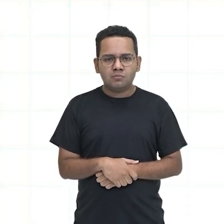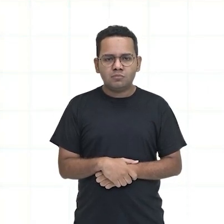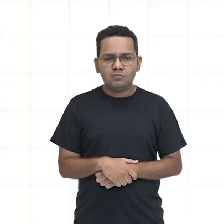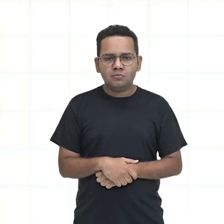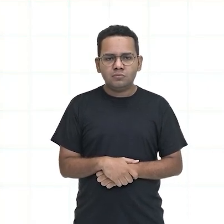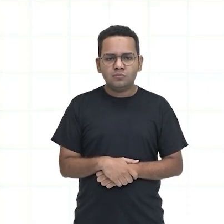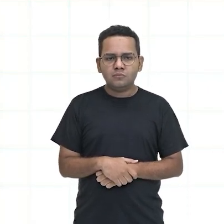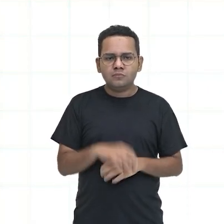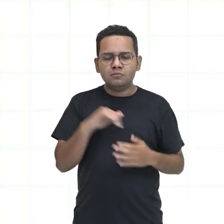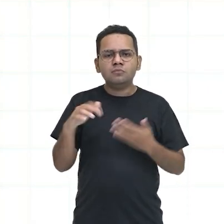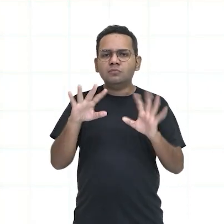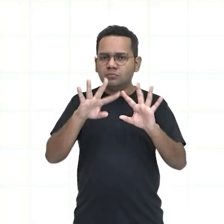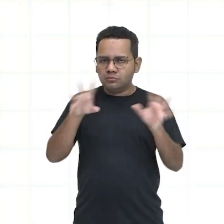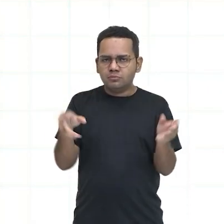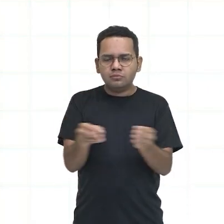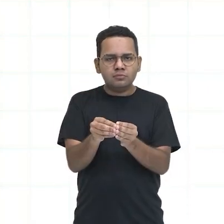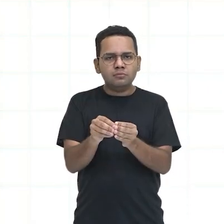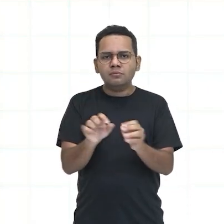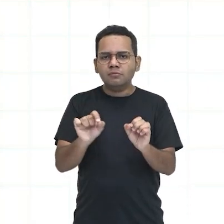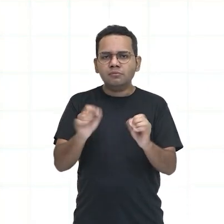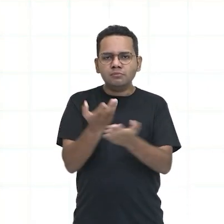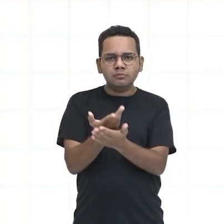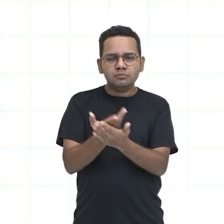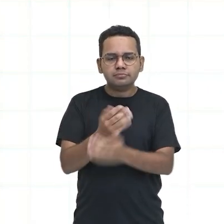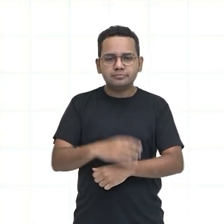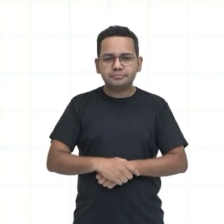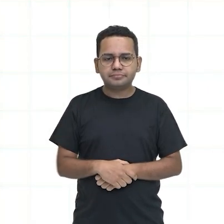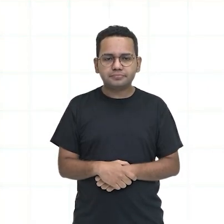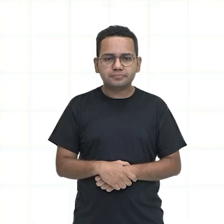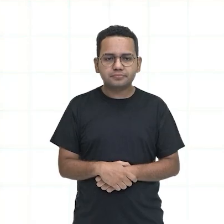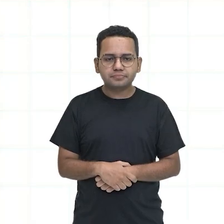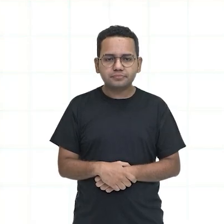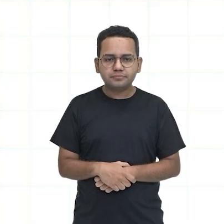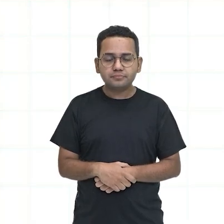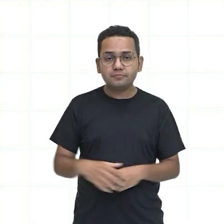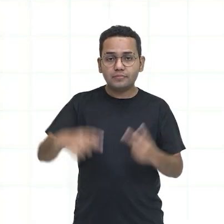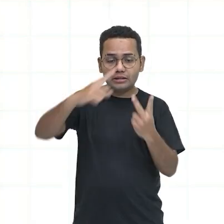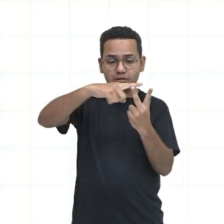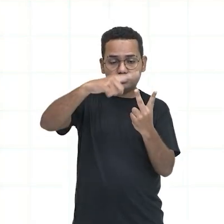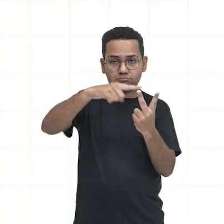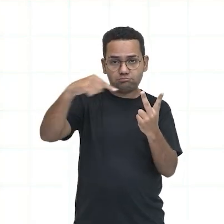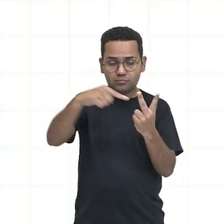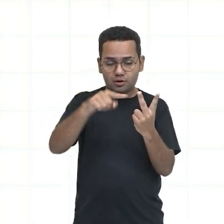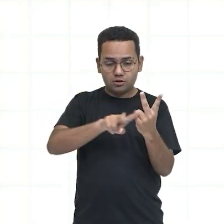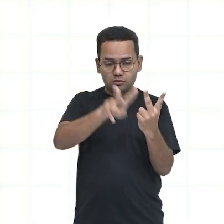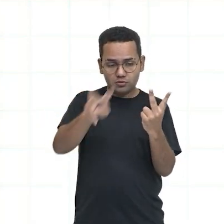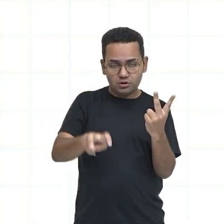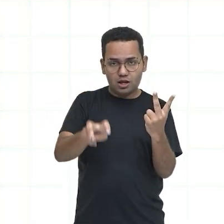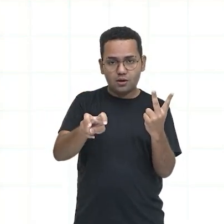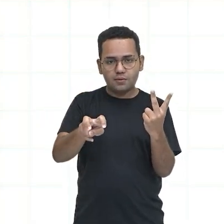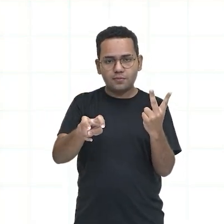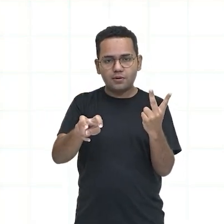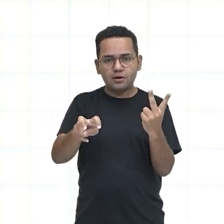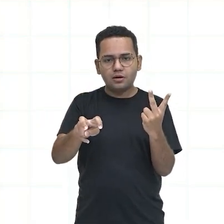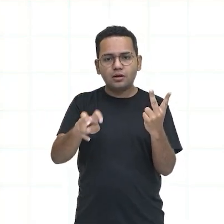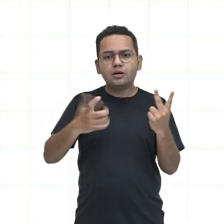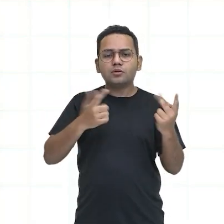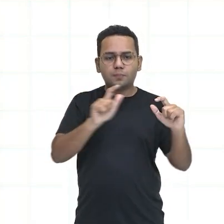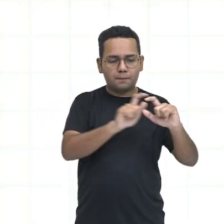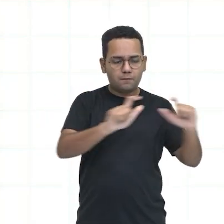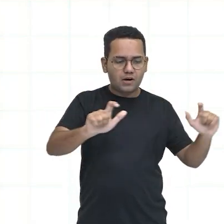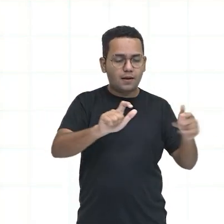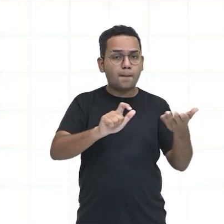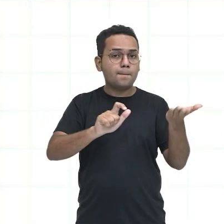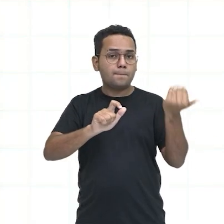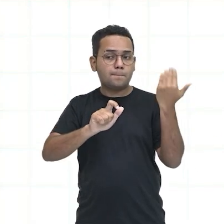que a gente tem que prestar atenção e ter em mente é que as orações condicionais do tipo 2, a primeira oração já está no passado, e